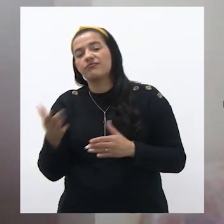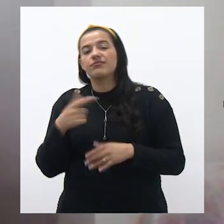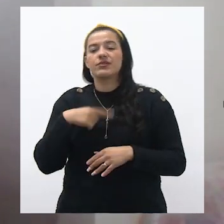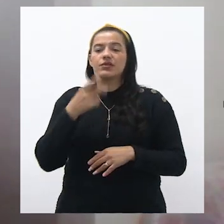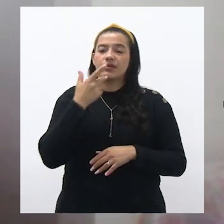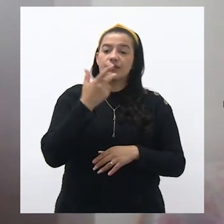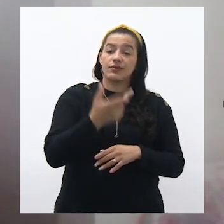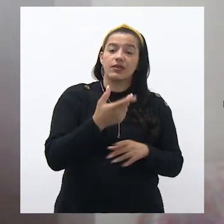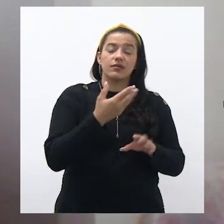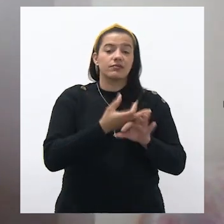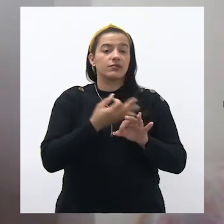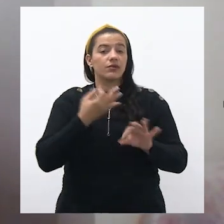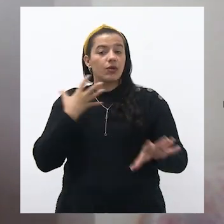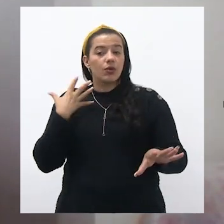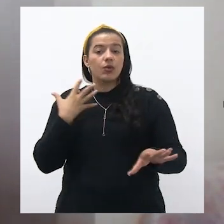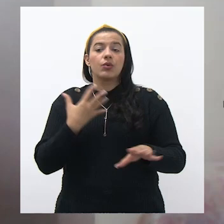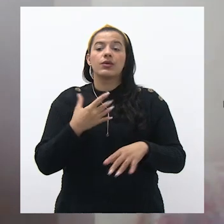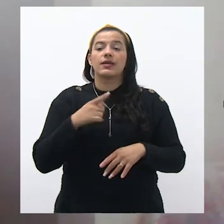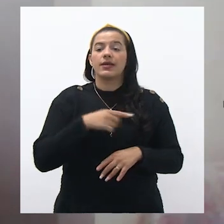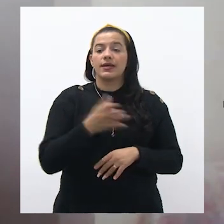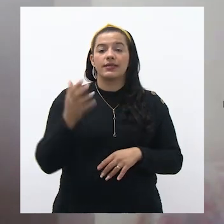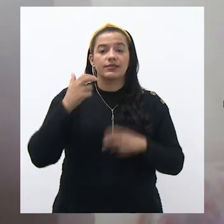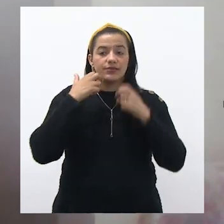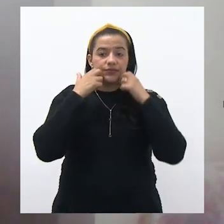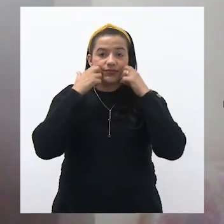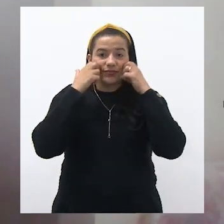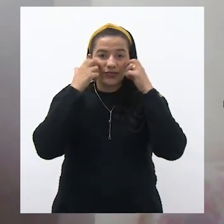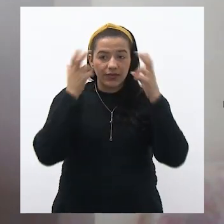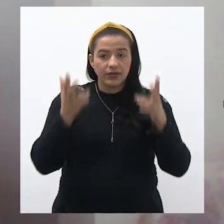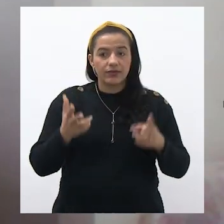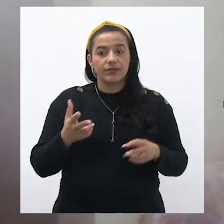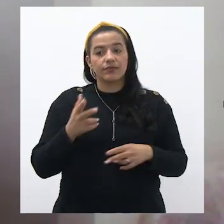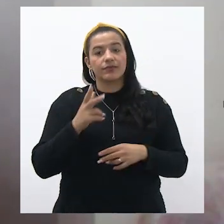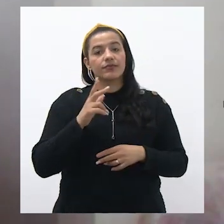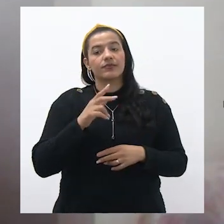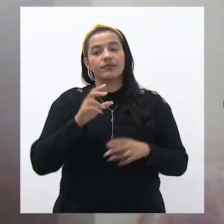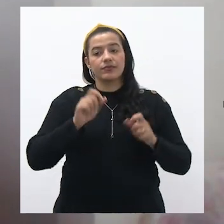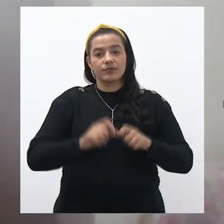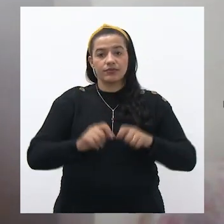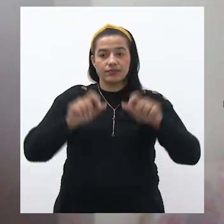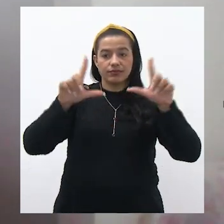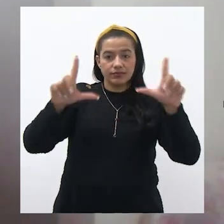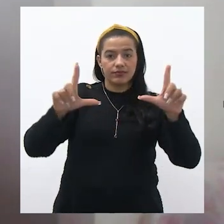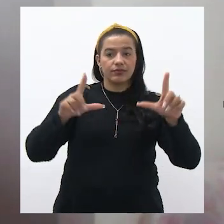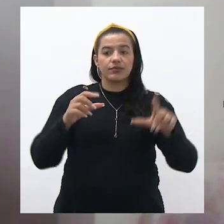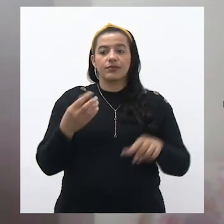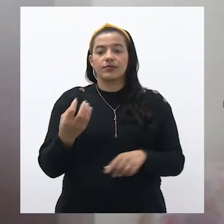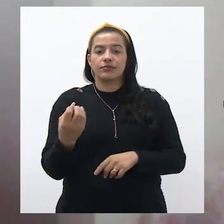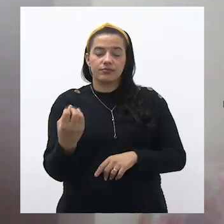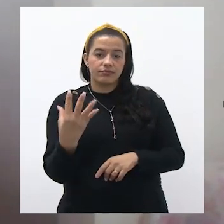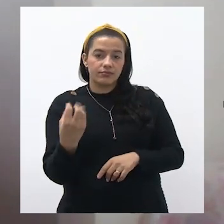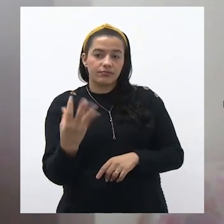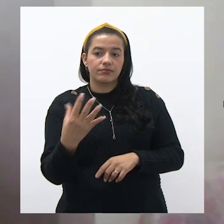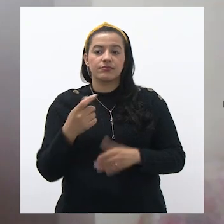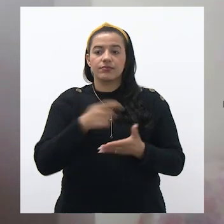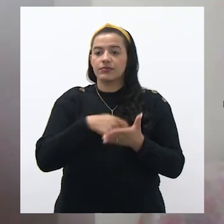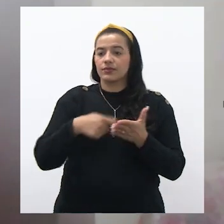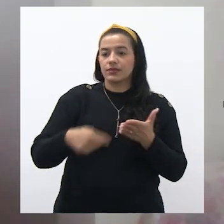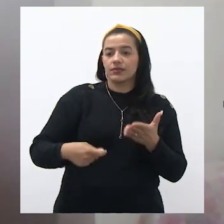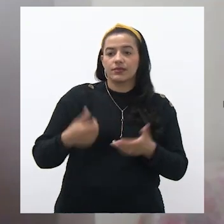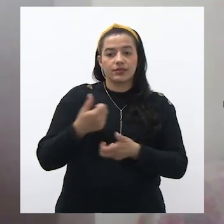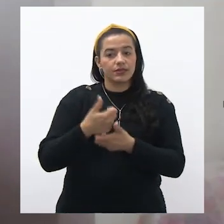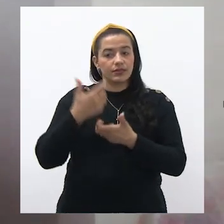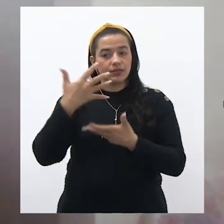estar longe. Ela tinha muita vergonha mesmo, de abrir o microfone, de escrever pelo